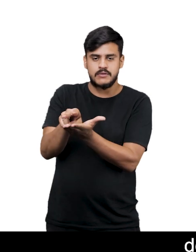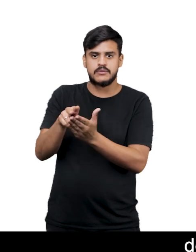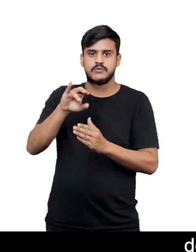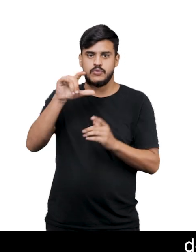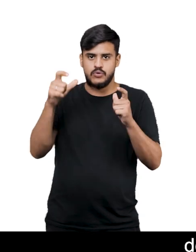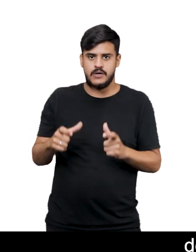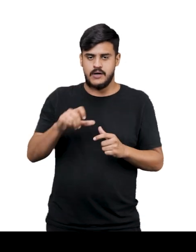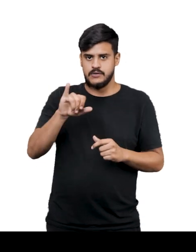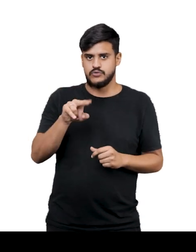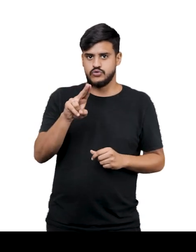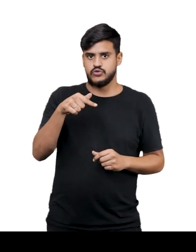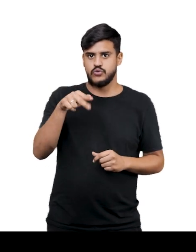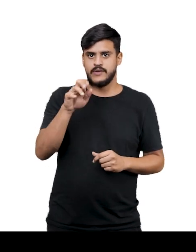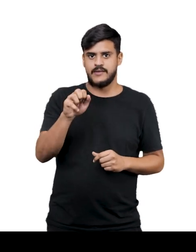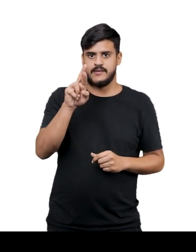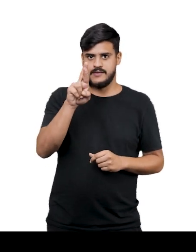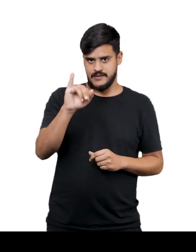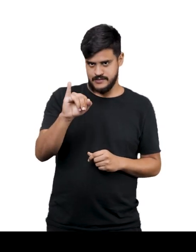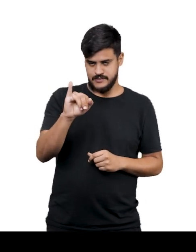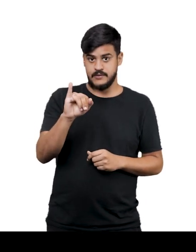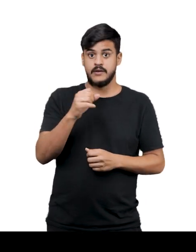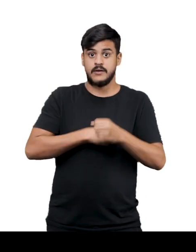Psiquiátrico do Juqueri. E em